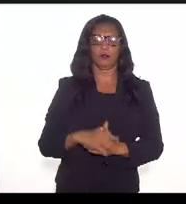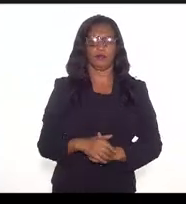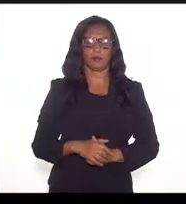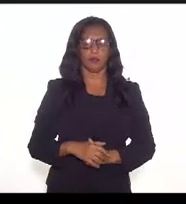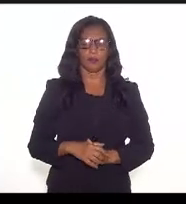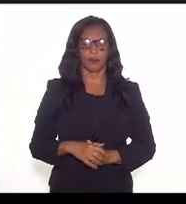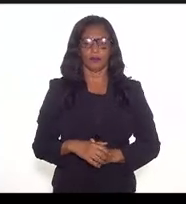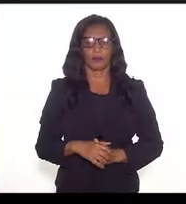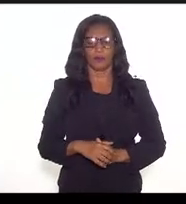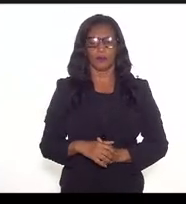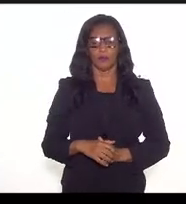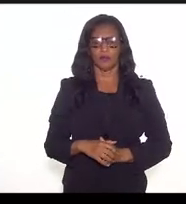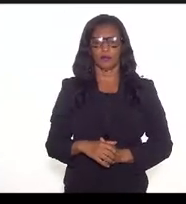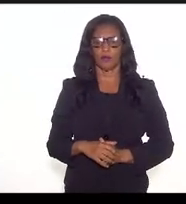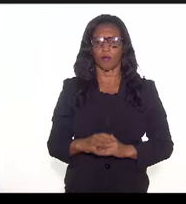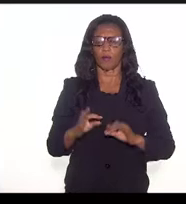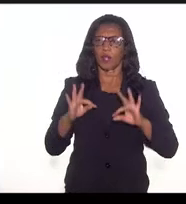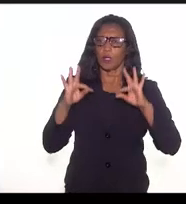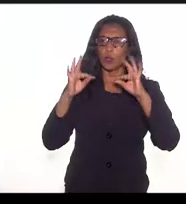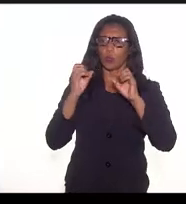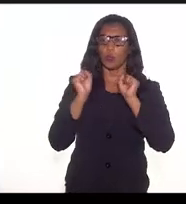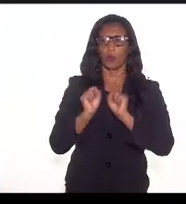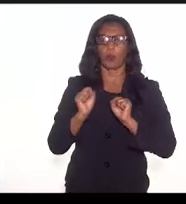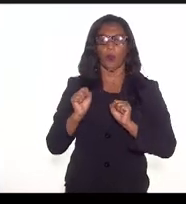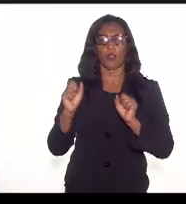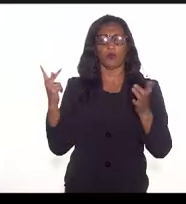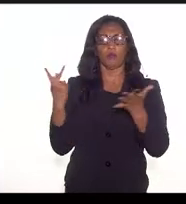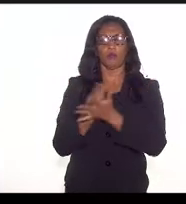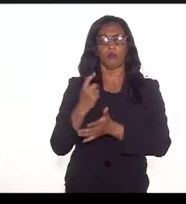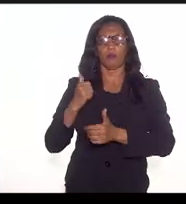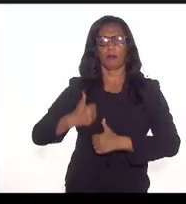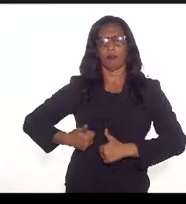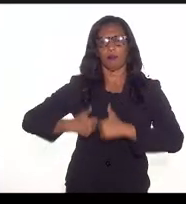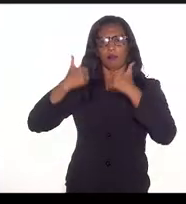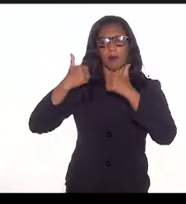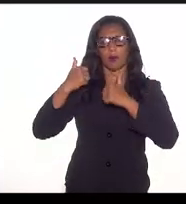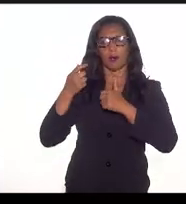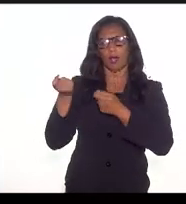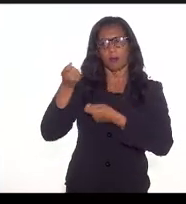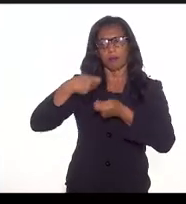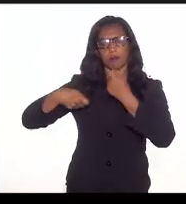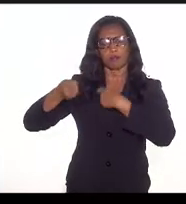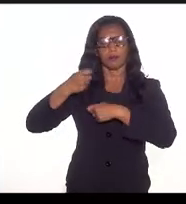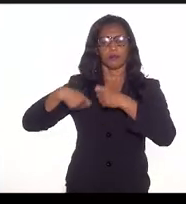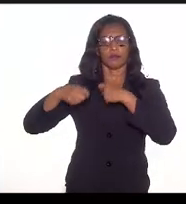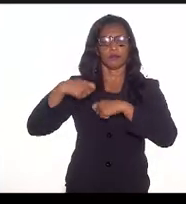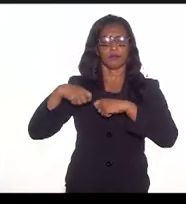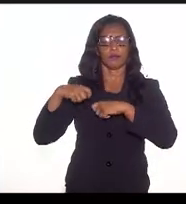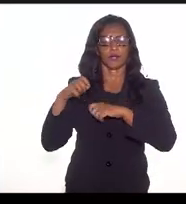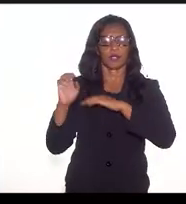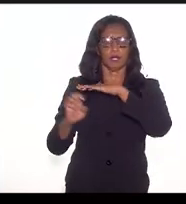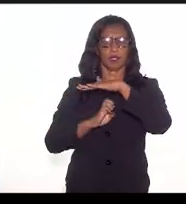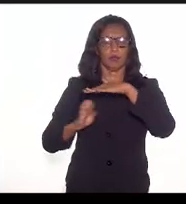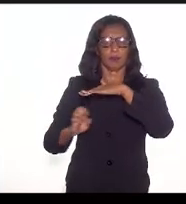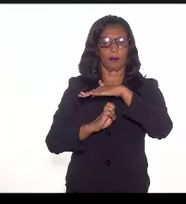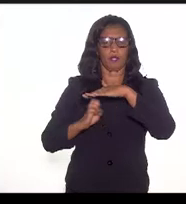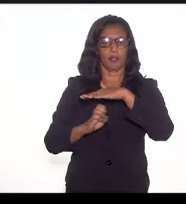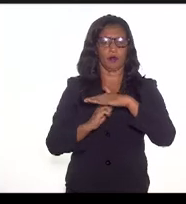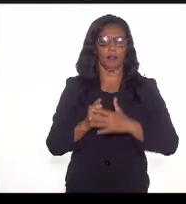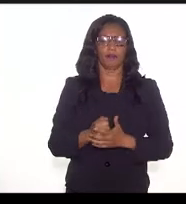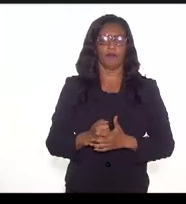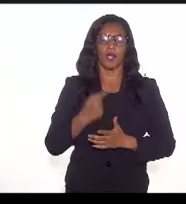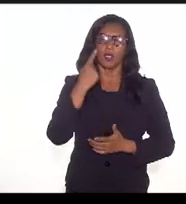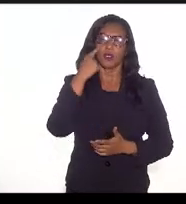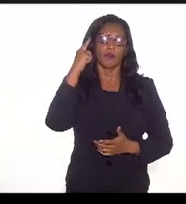o que pode ser feito para melhorar a produtividade da empresa, né? A gente trabalha com a missão, né, de soluções financeiras para fomentar a